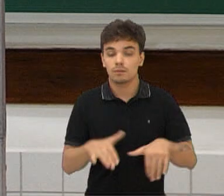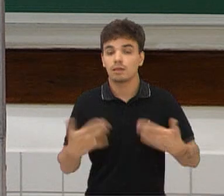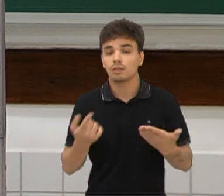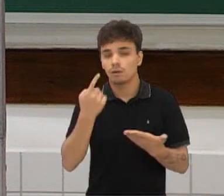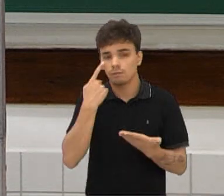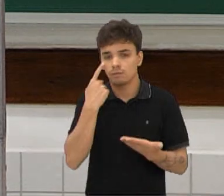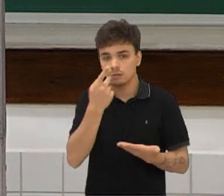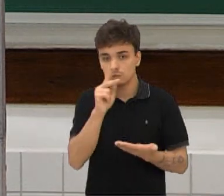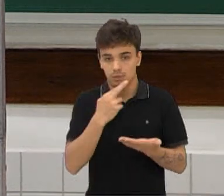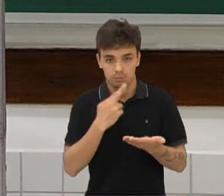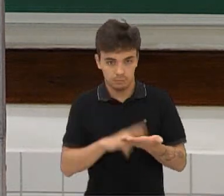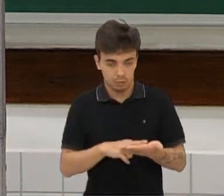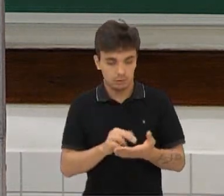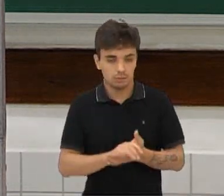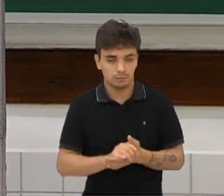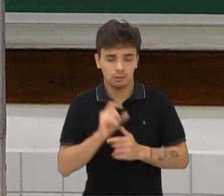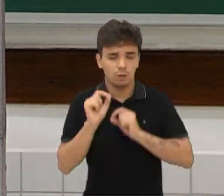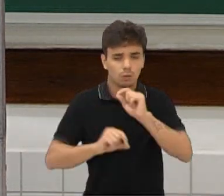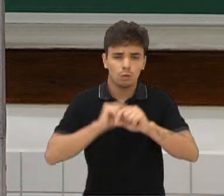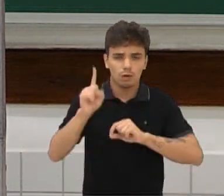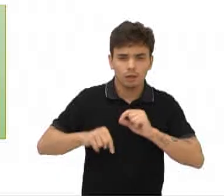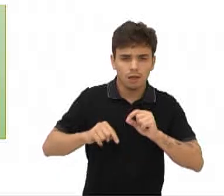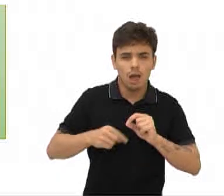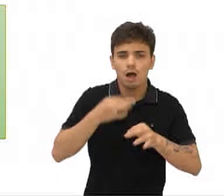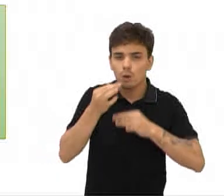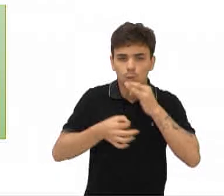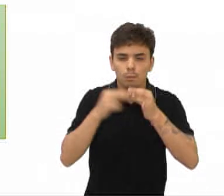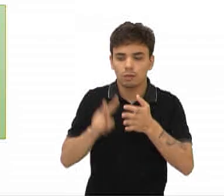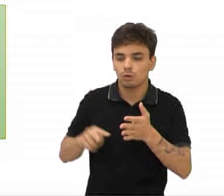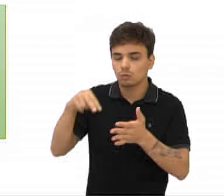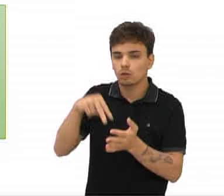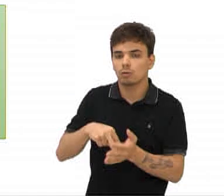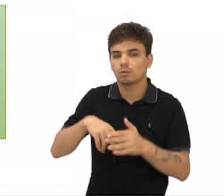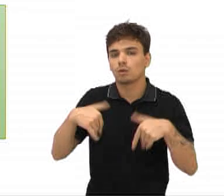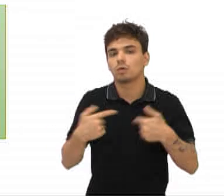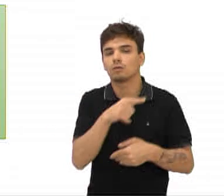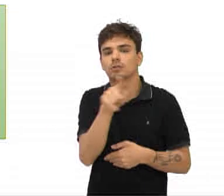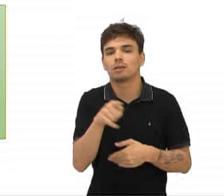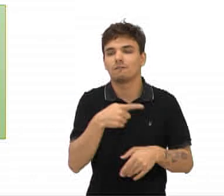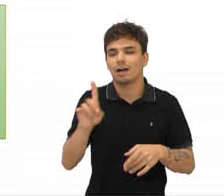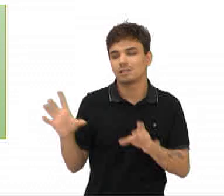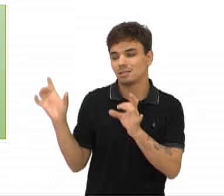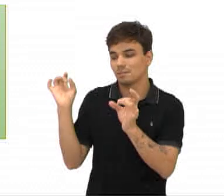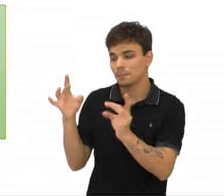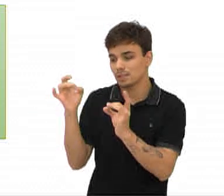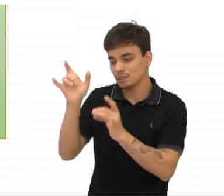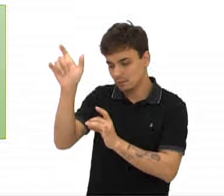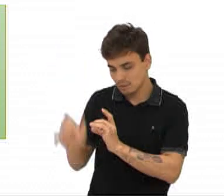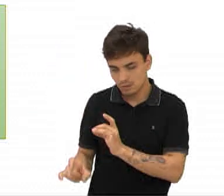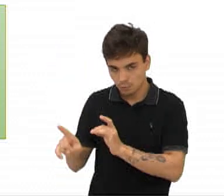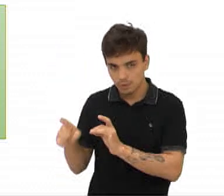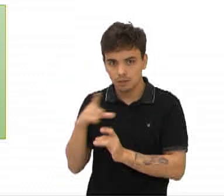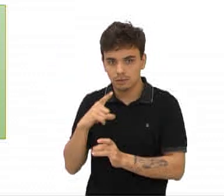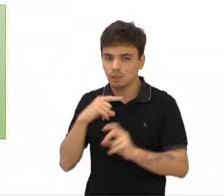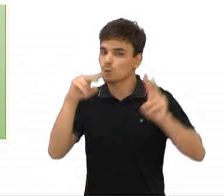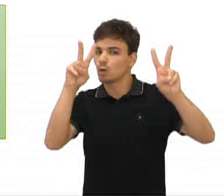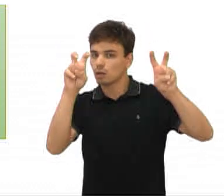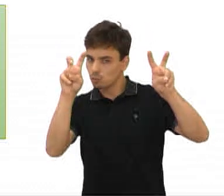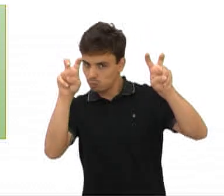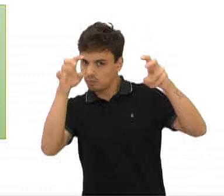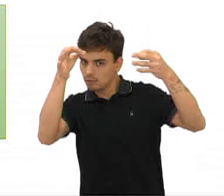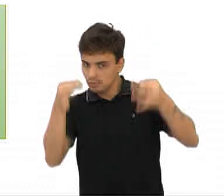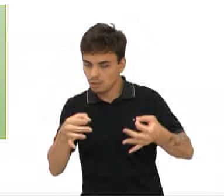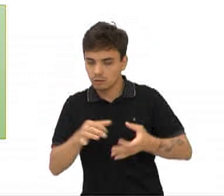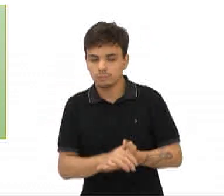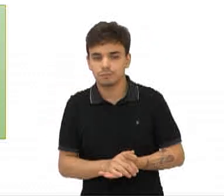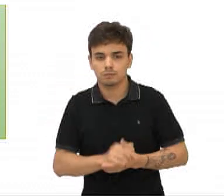Vamos ver a tua resposta? Então, o que é um argumento de autoridade? Quando você vai para um especialista e ele fala do assunto abordado, tá?